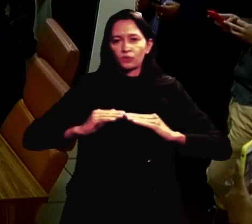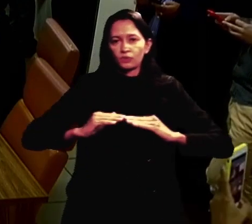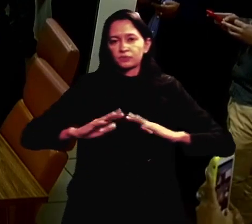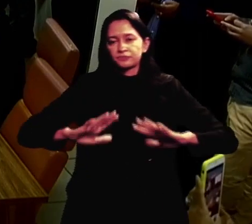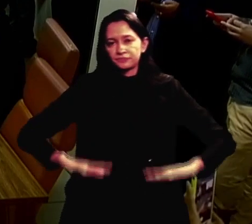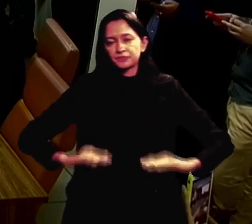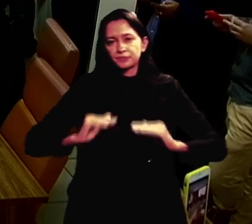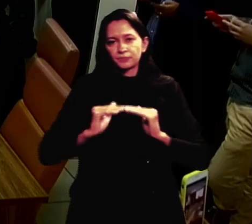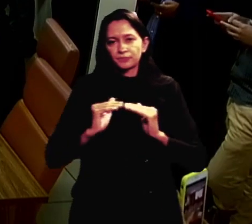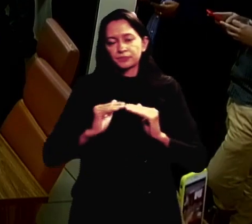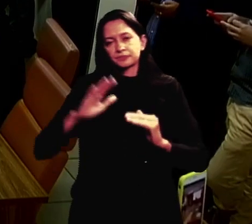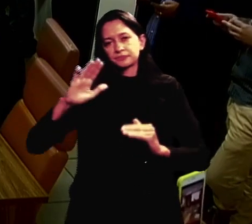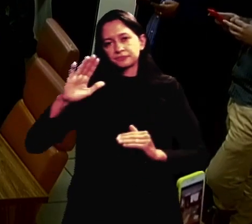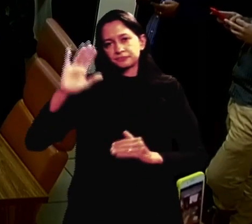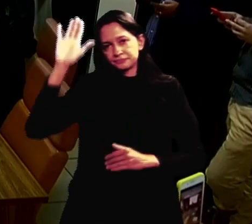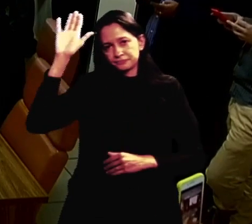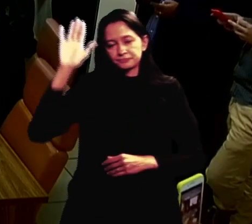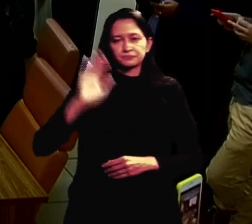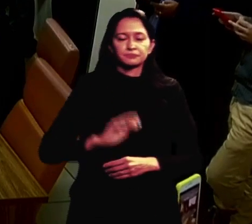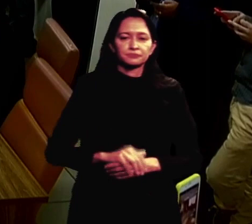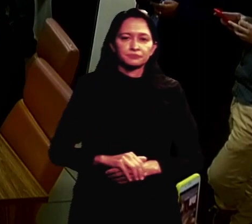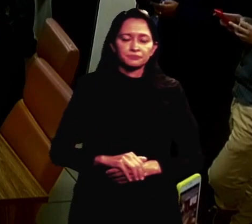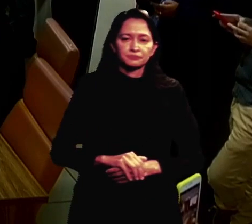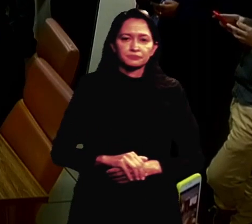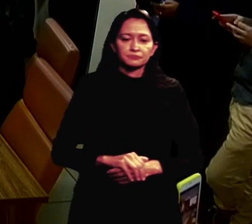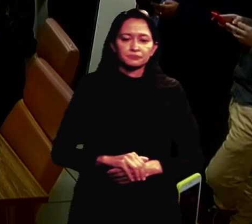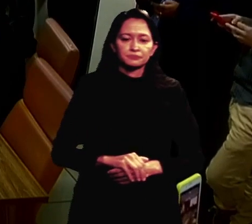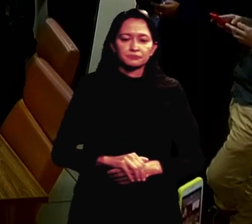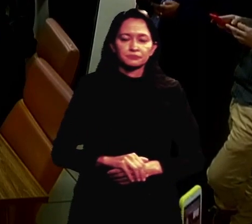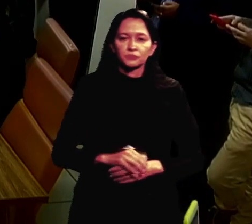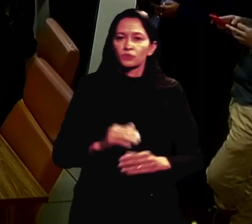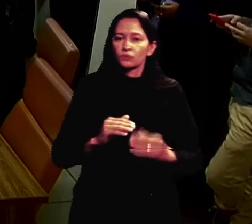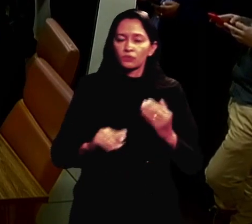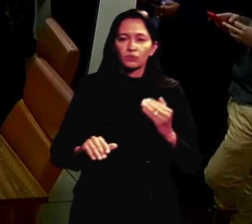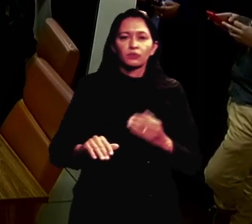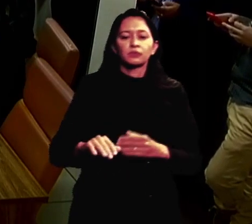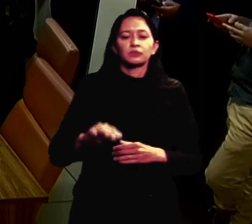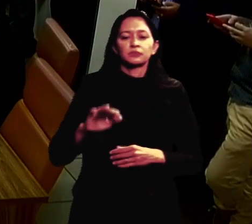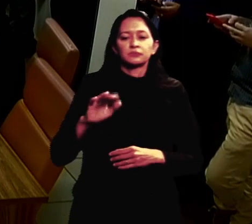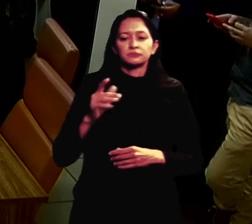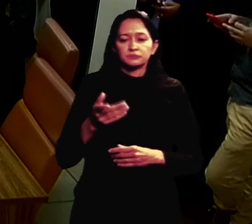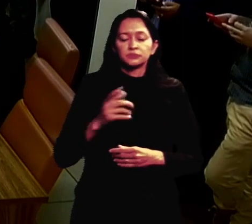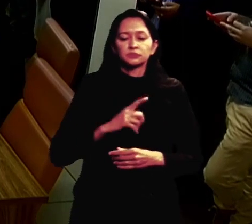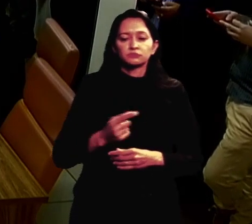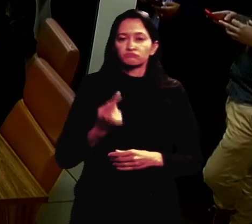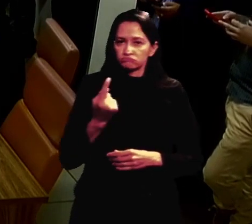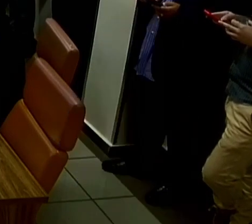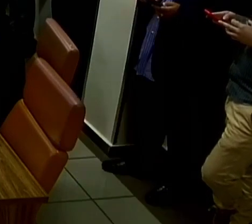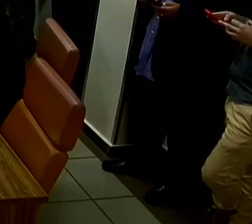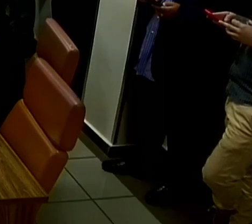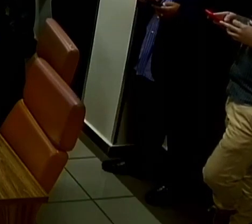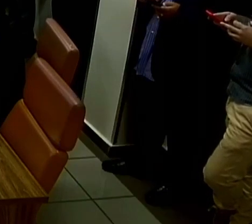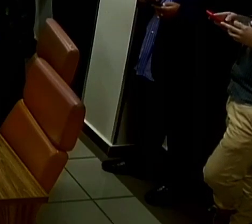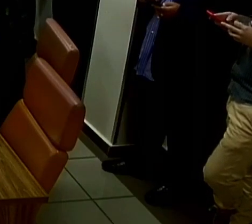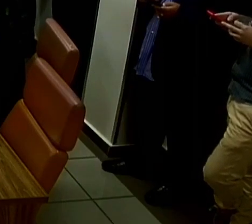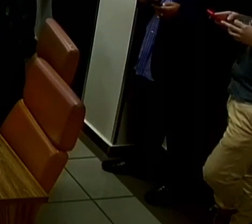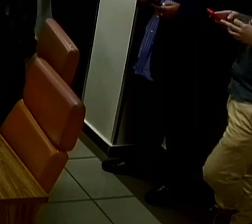votação, favorável, suspensa comissão, contrário, se manifestem, voto separado com as alterações propostas, aprovada.